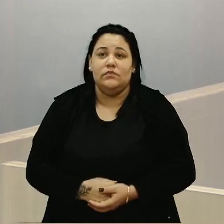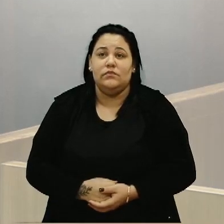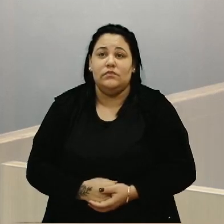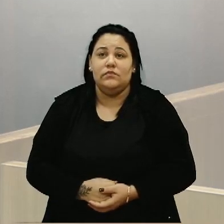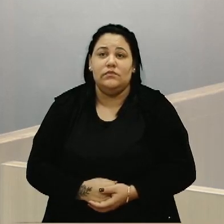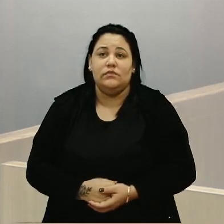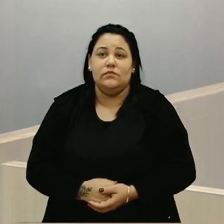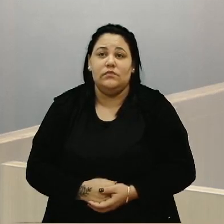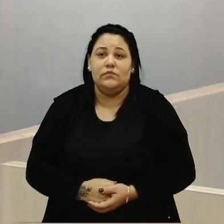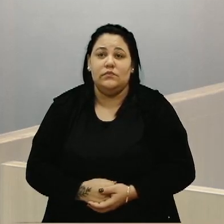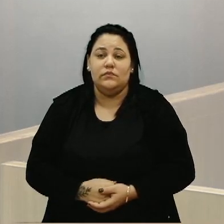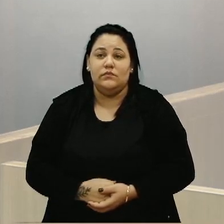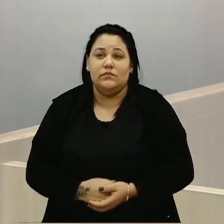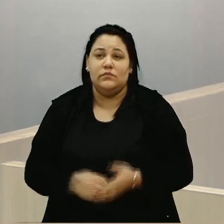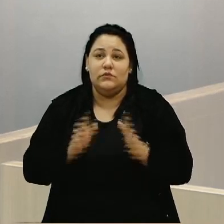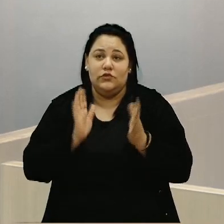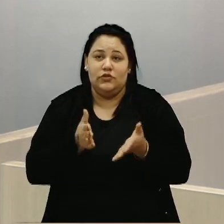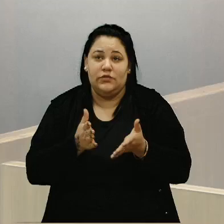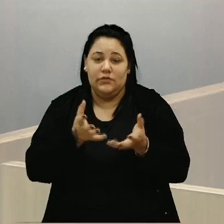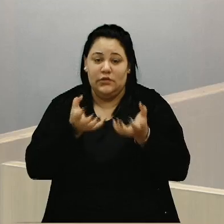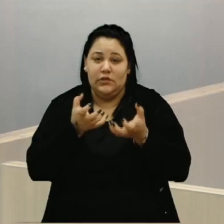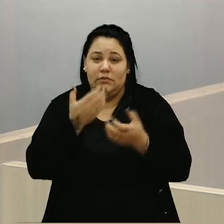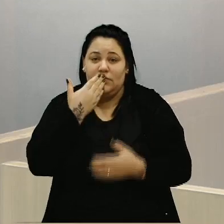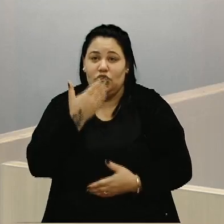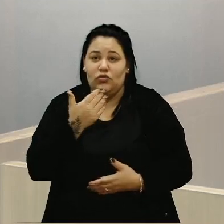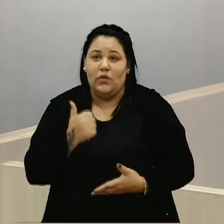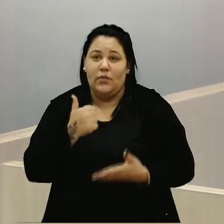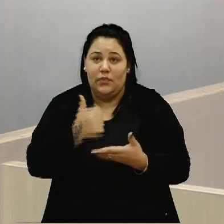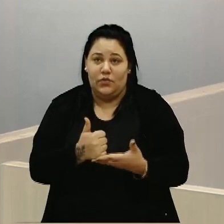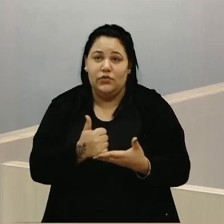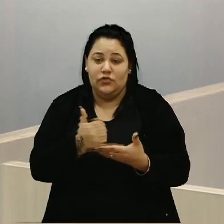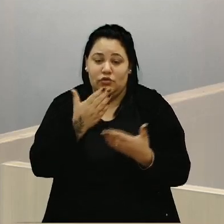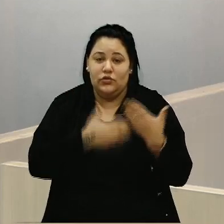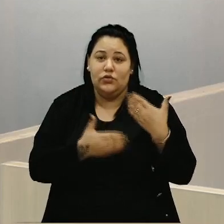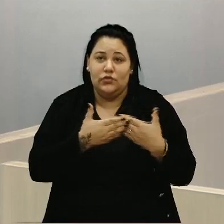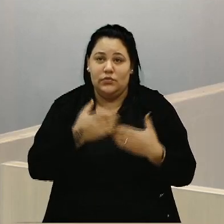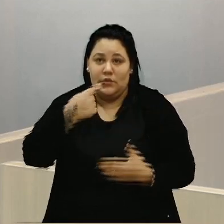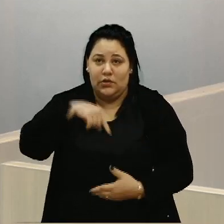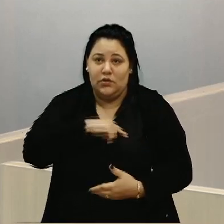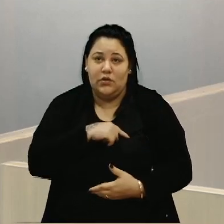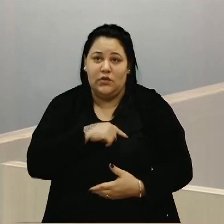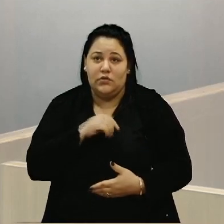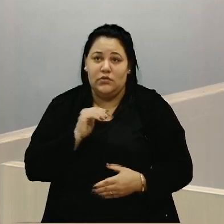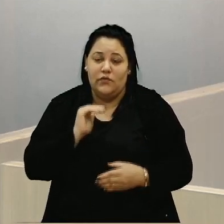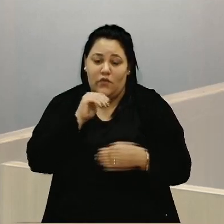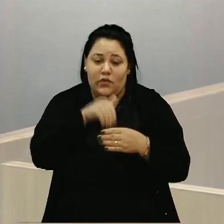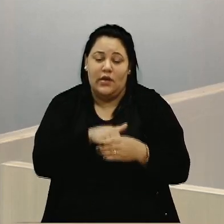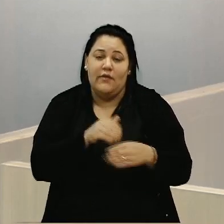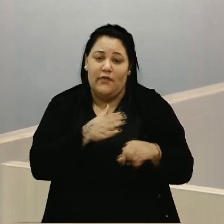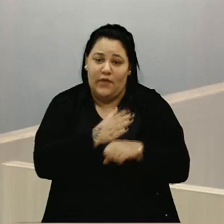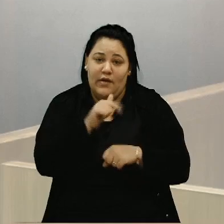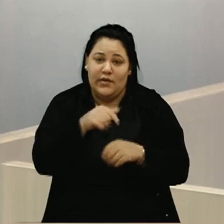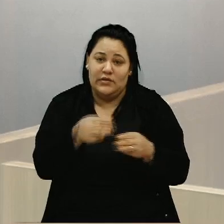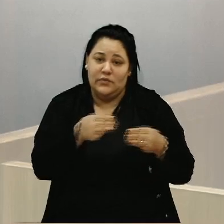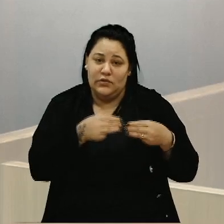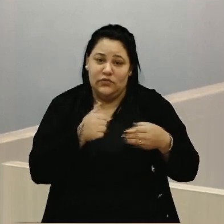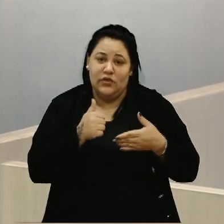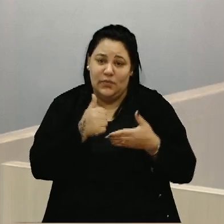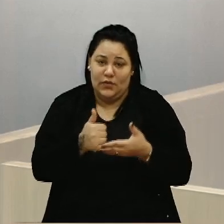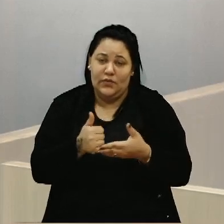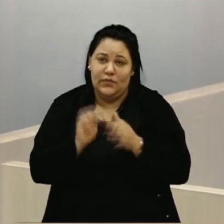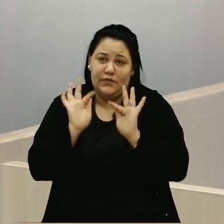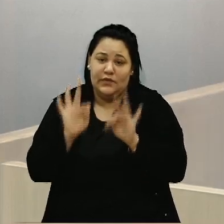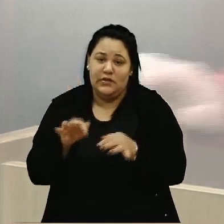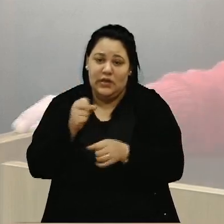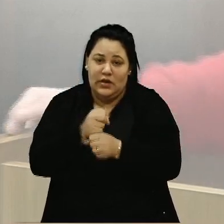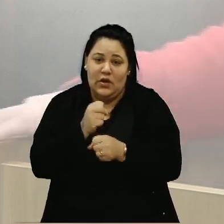eu já de antemão já peço o apoio de todos para nós votarmos favorável a essa moção de apoio à conclusão